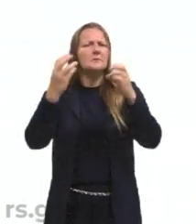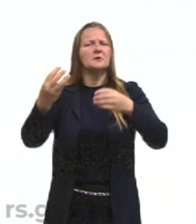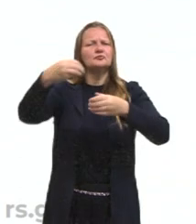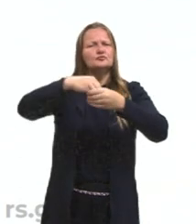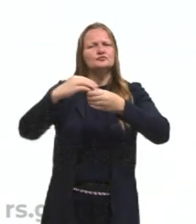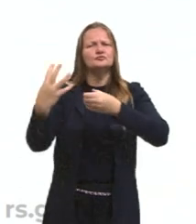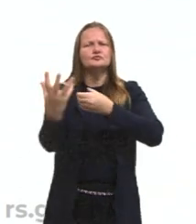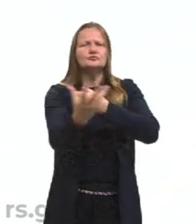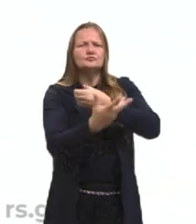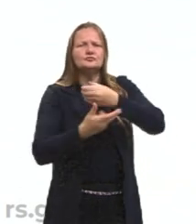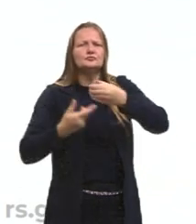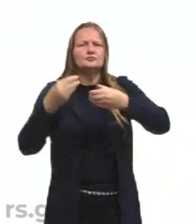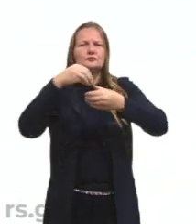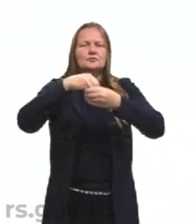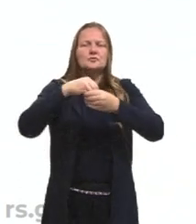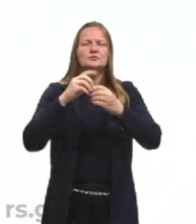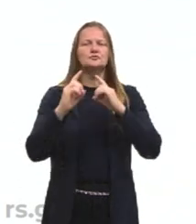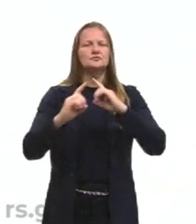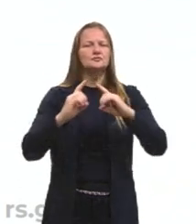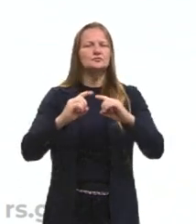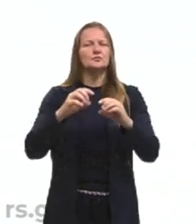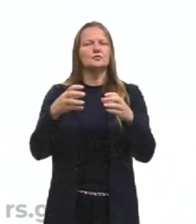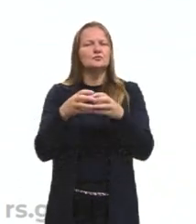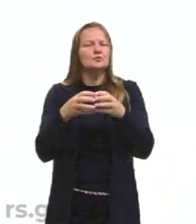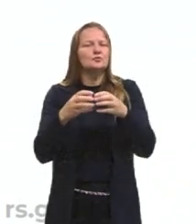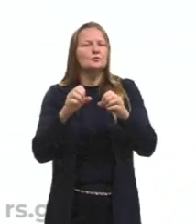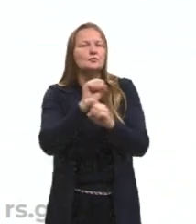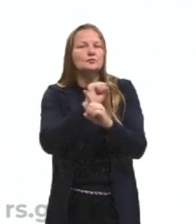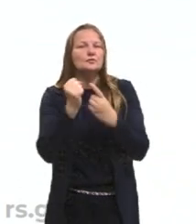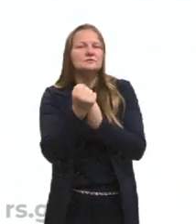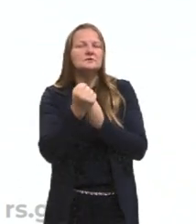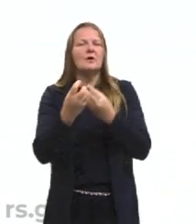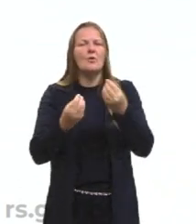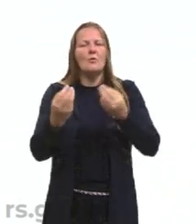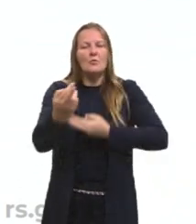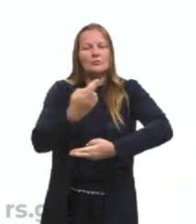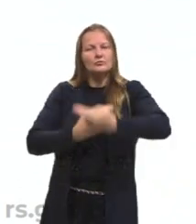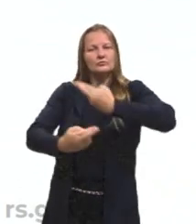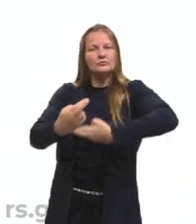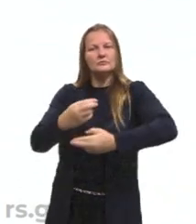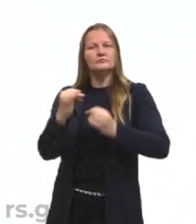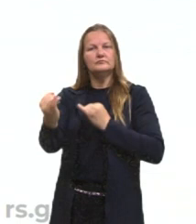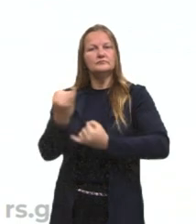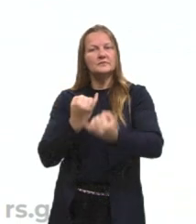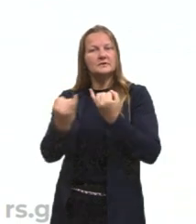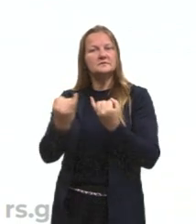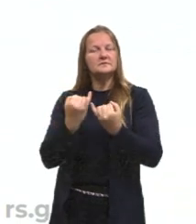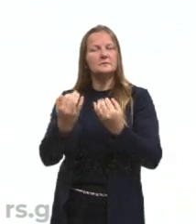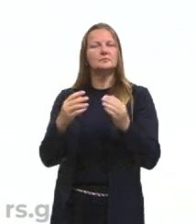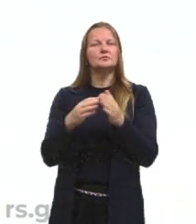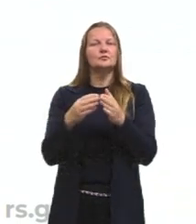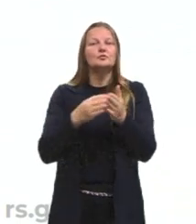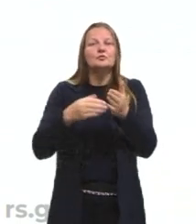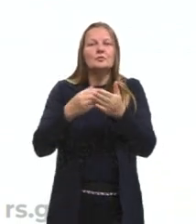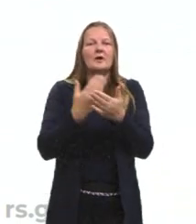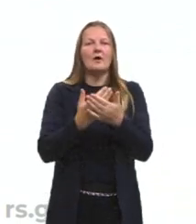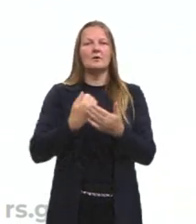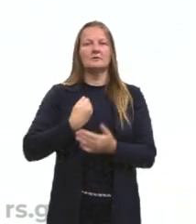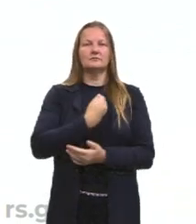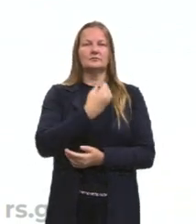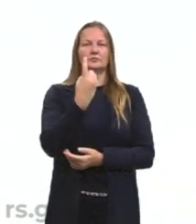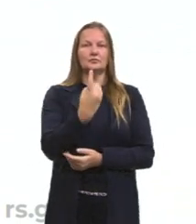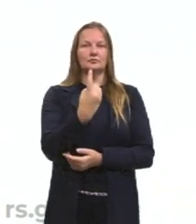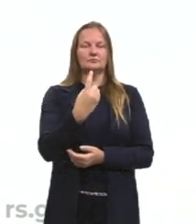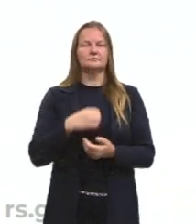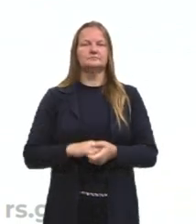aborda as discussões sociais os grupos sociais como nós interagimos etc e tal né isso tudo está na aula número 1 é importante sempre